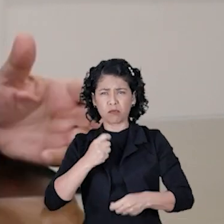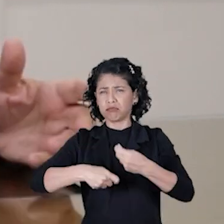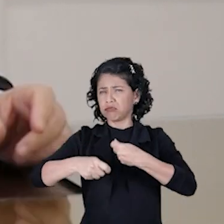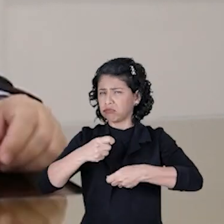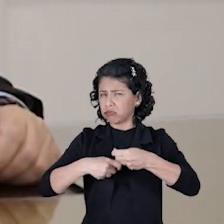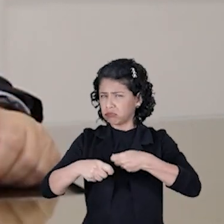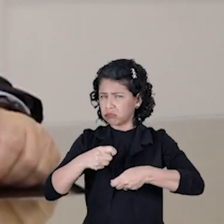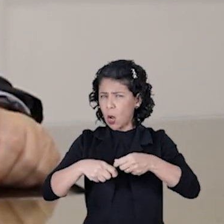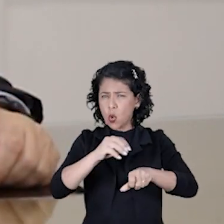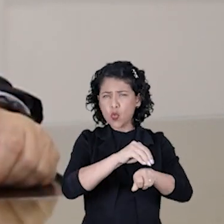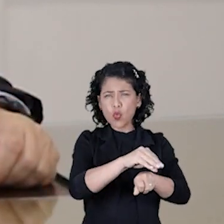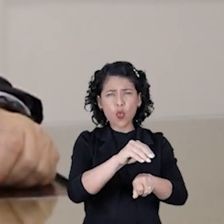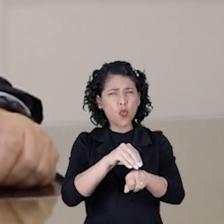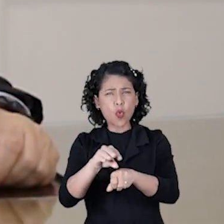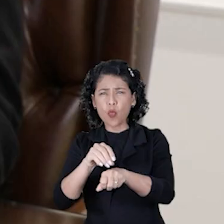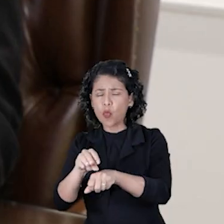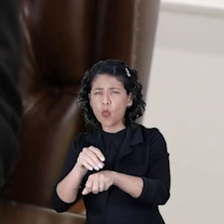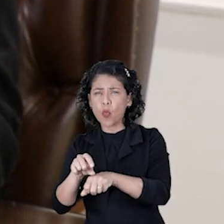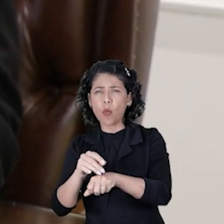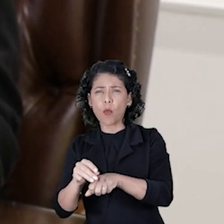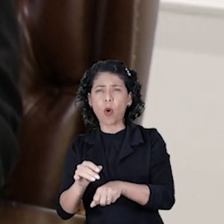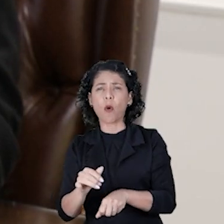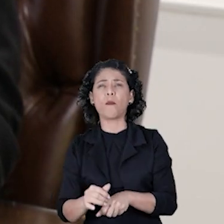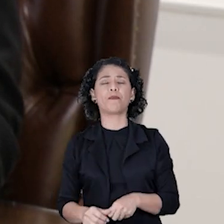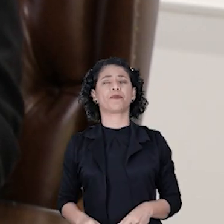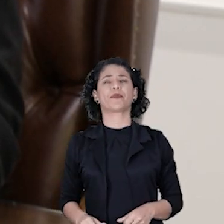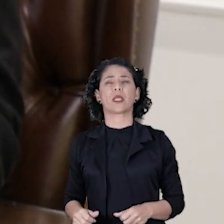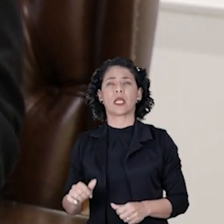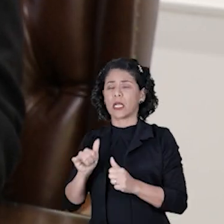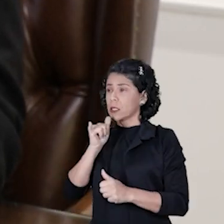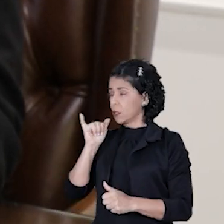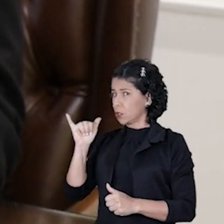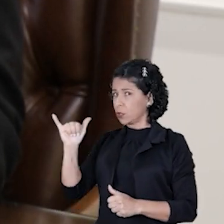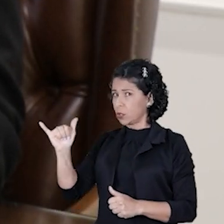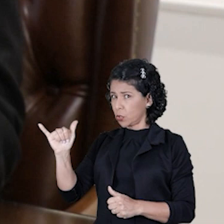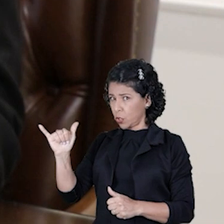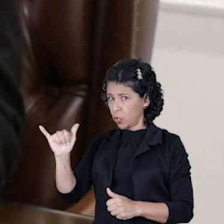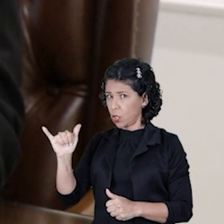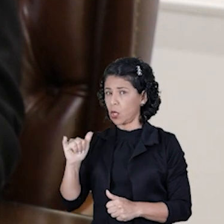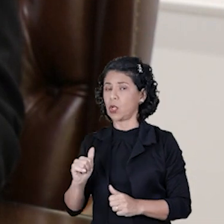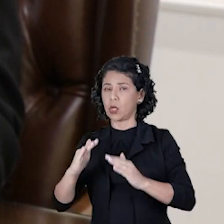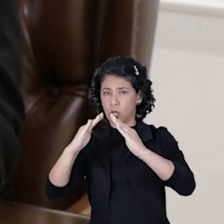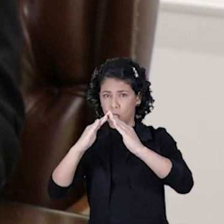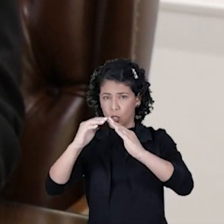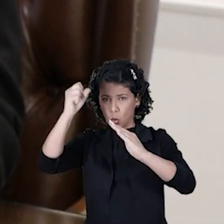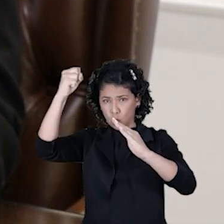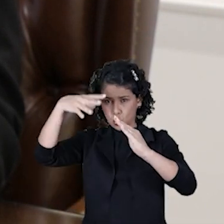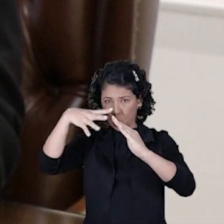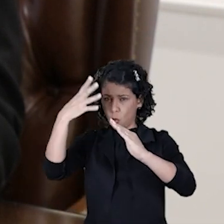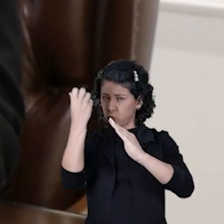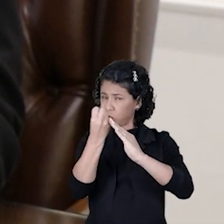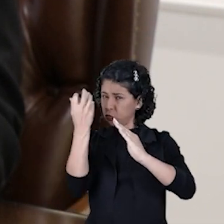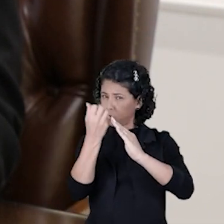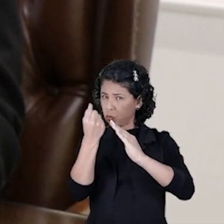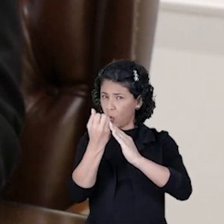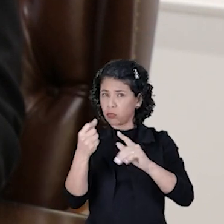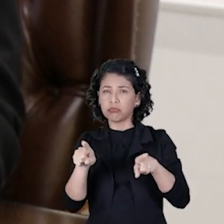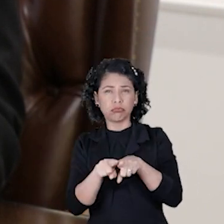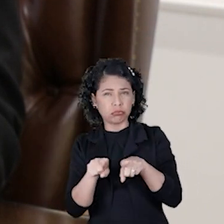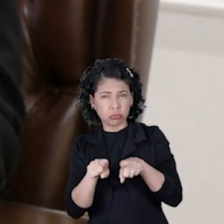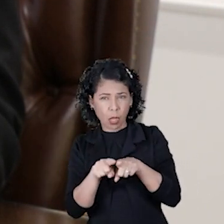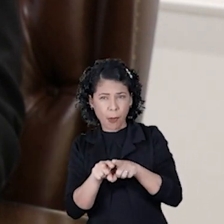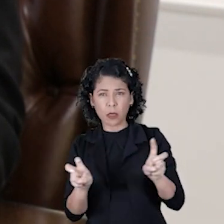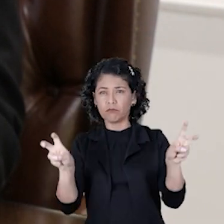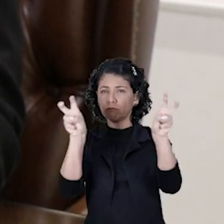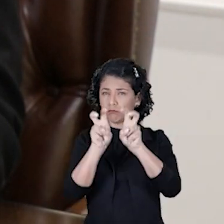e, evidentemente, aos magistrados. Nessas oportunidades, a administração do tribunal tem entregue, por exemplo,